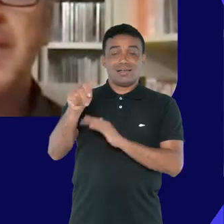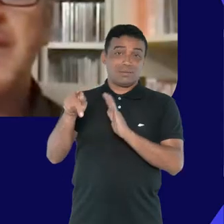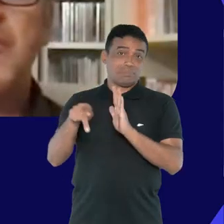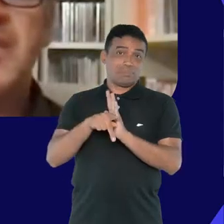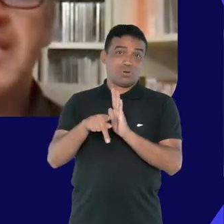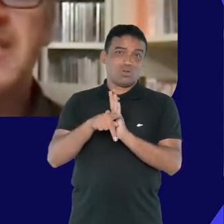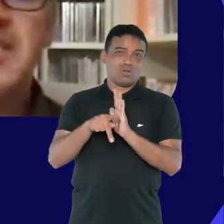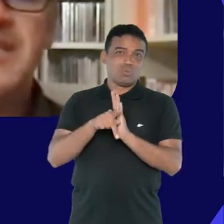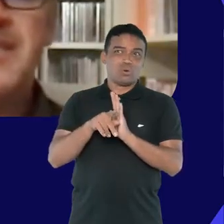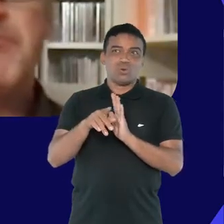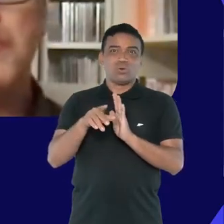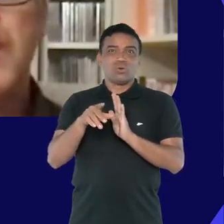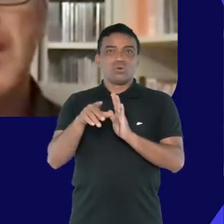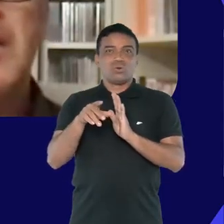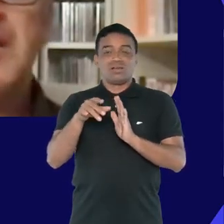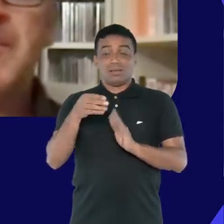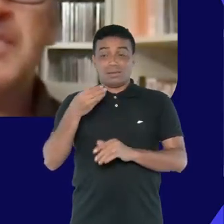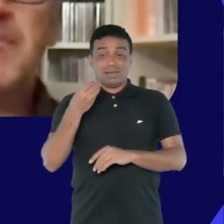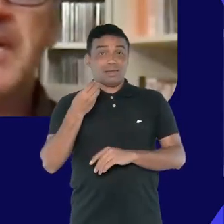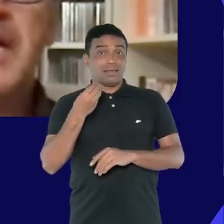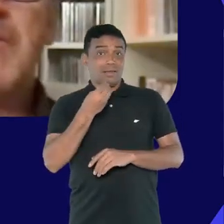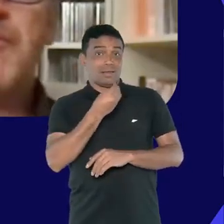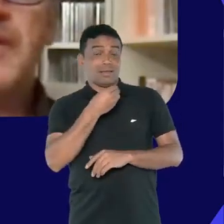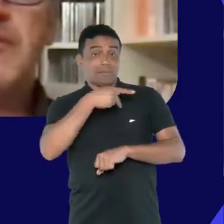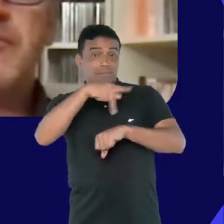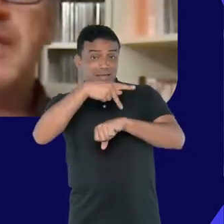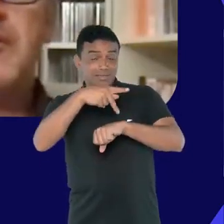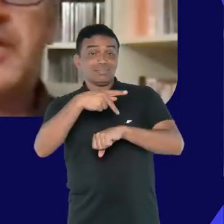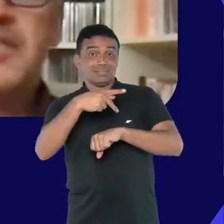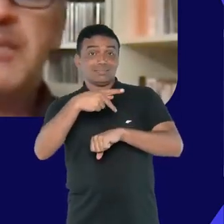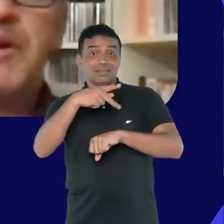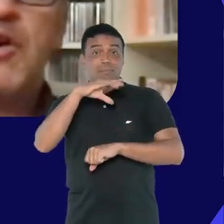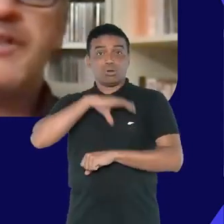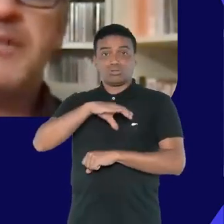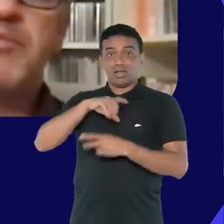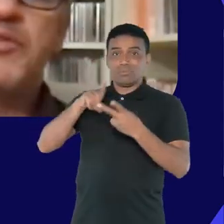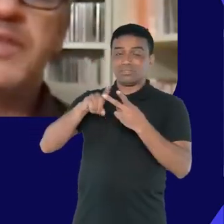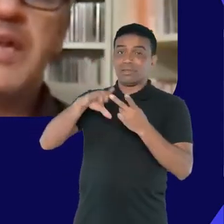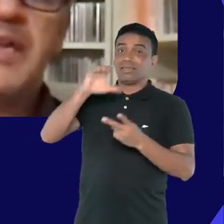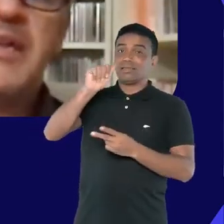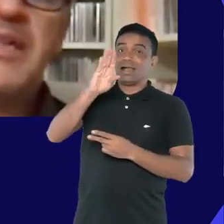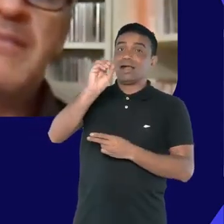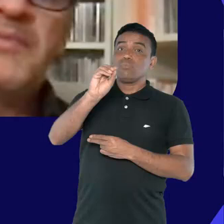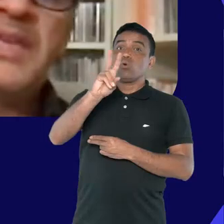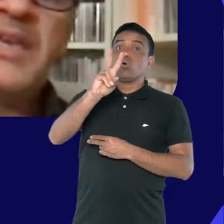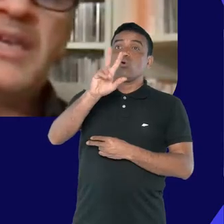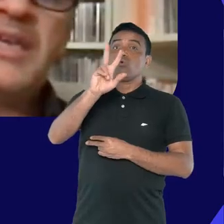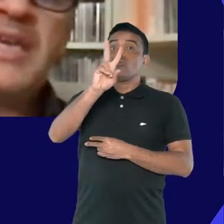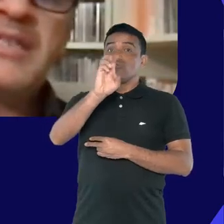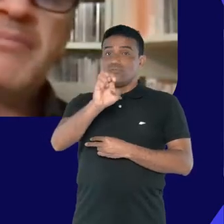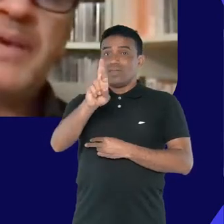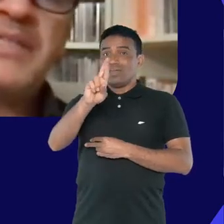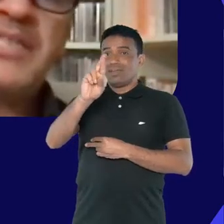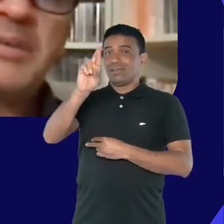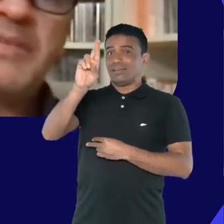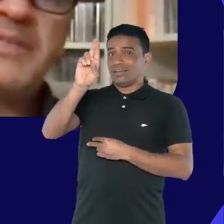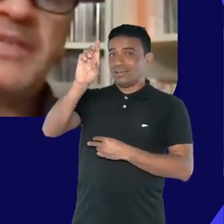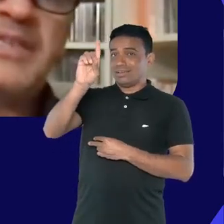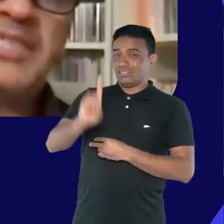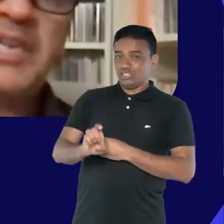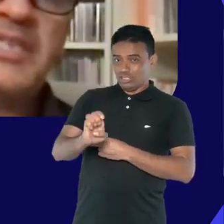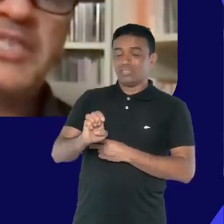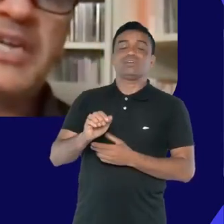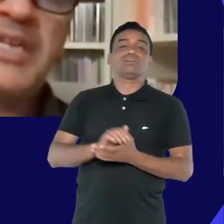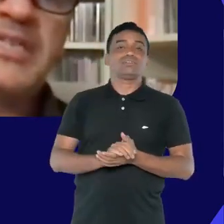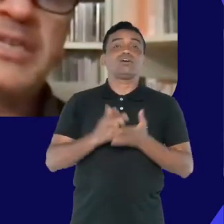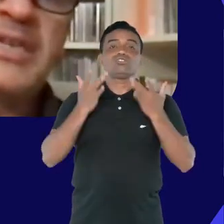luso-cabo-verdiana. É uma editora que tem assistência em Portugal, mas também em Cabo Verde, uma editora que se chama Rosa de Porcelana. E essa peça chama-se